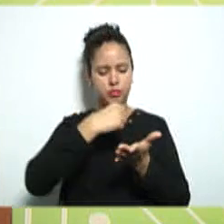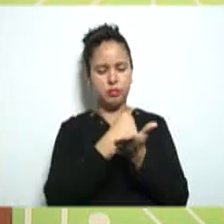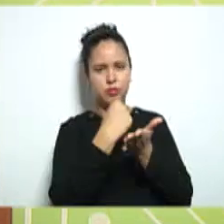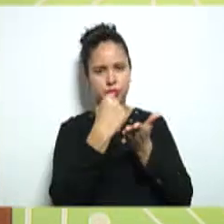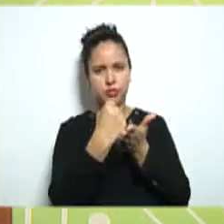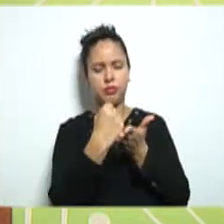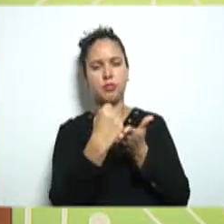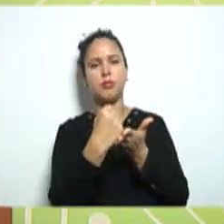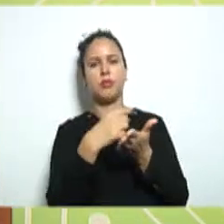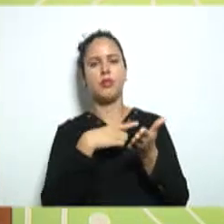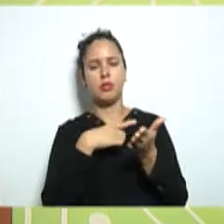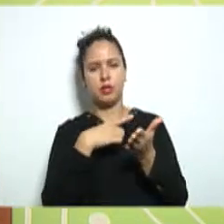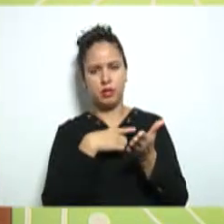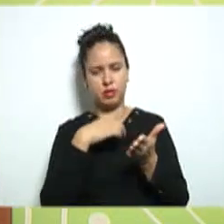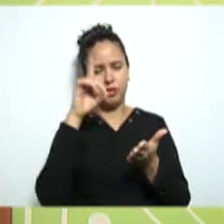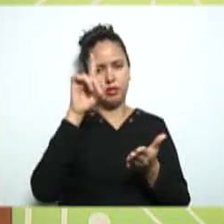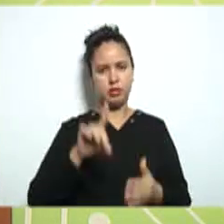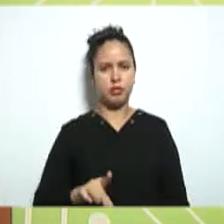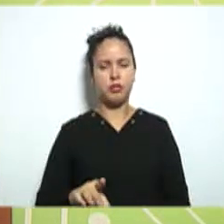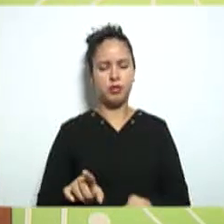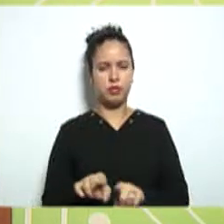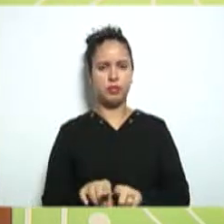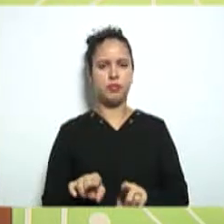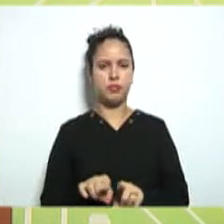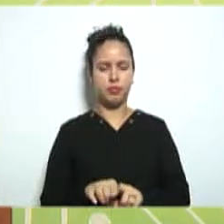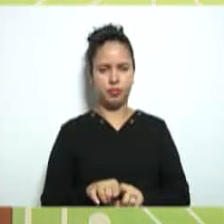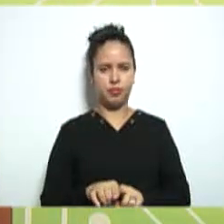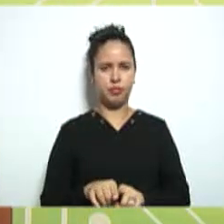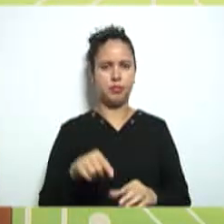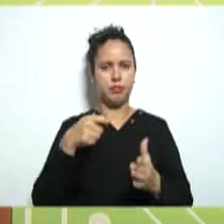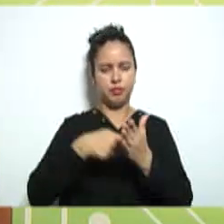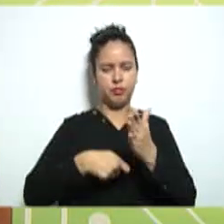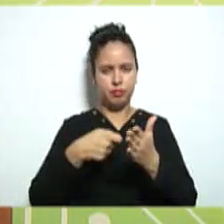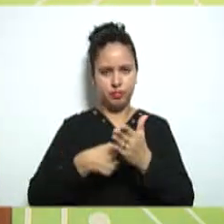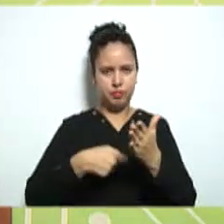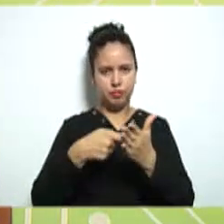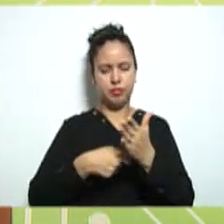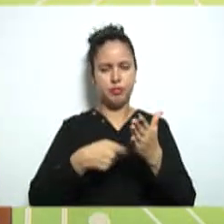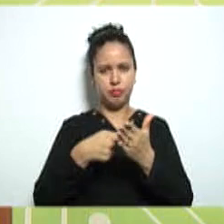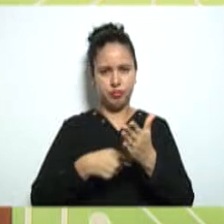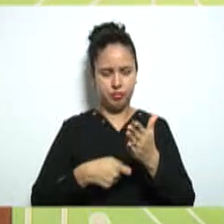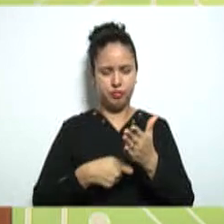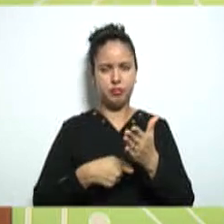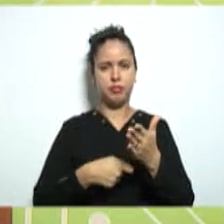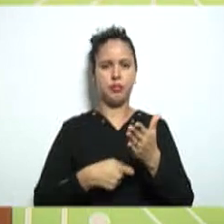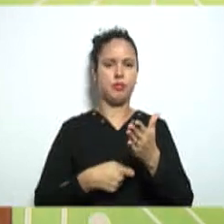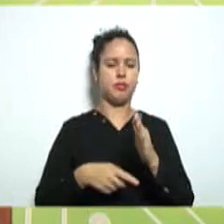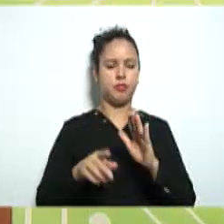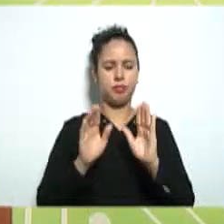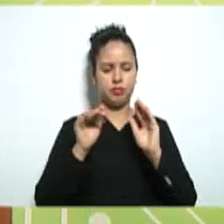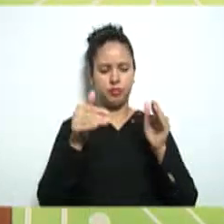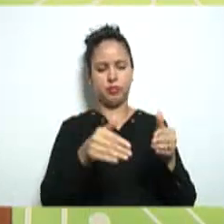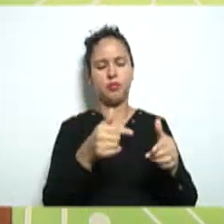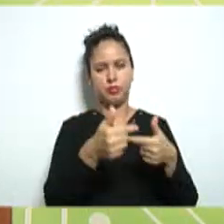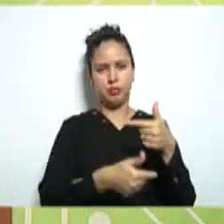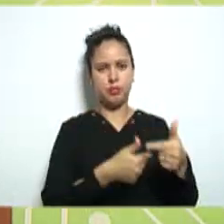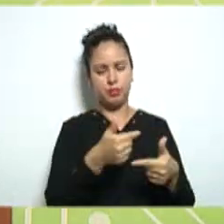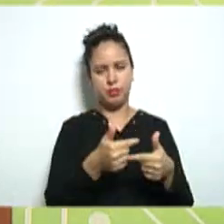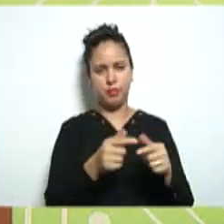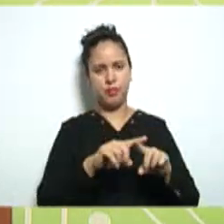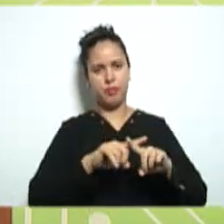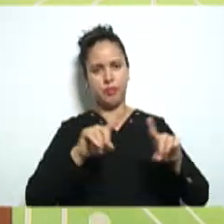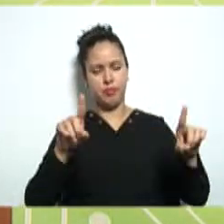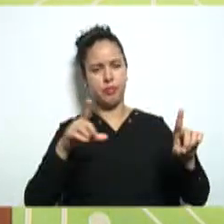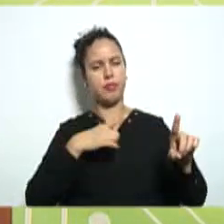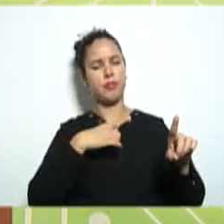feito, eu tenho deveres e eu tenho obrigações para com o meu empregador, mas eu